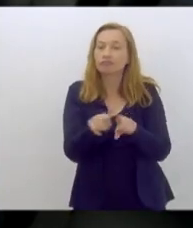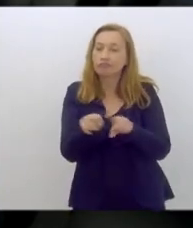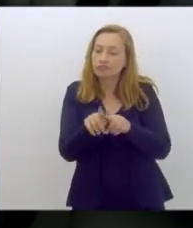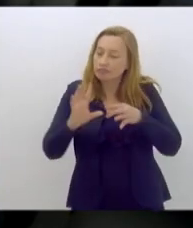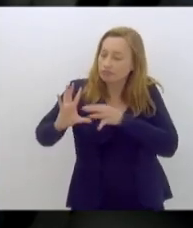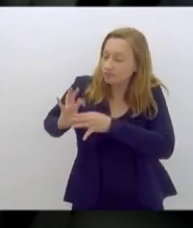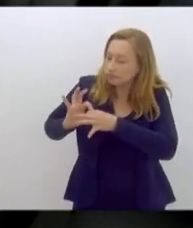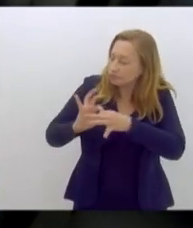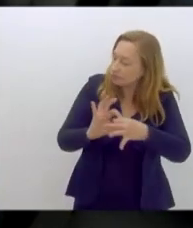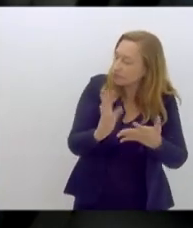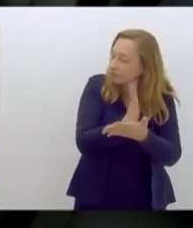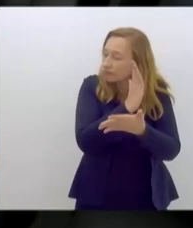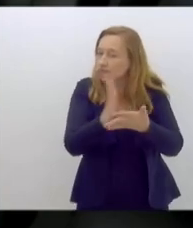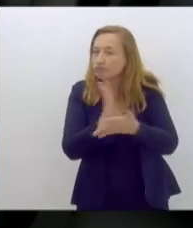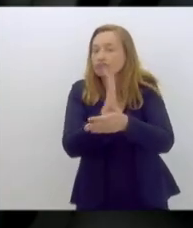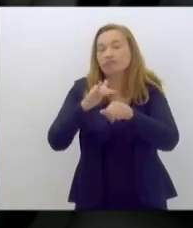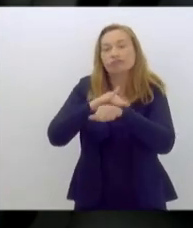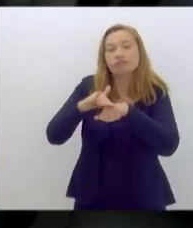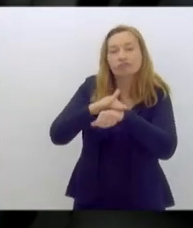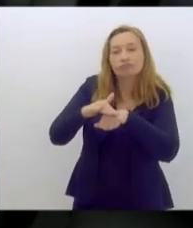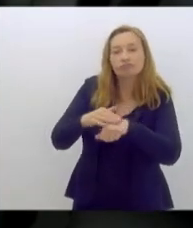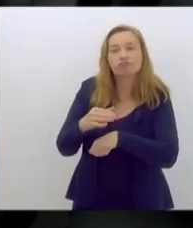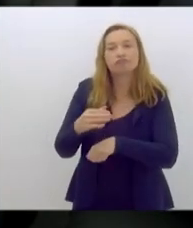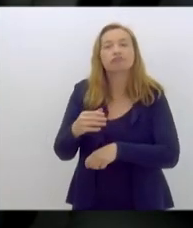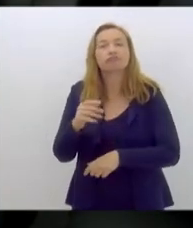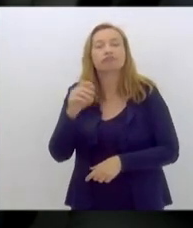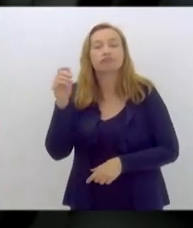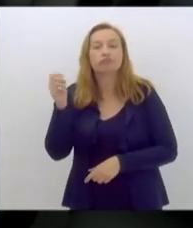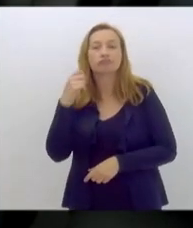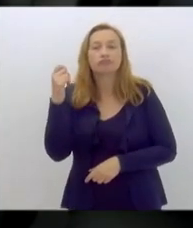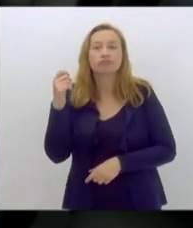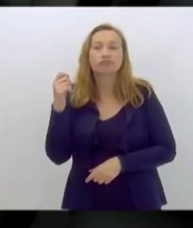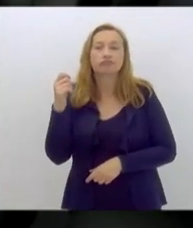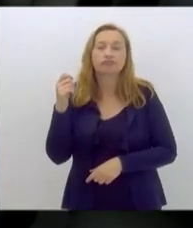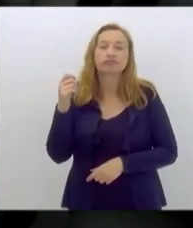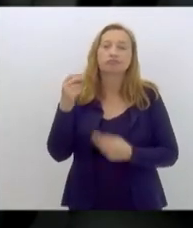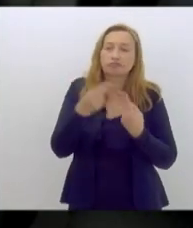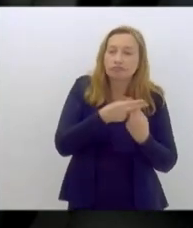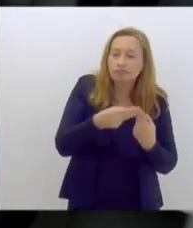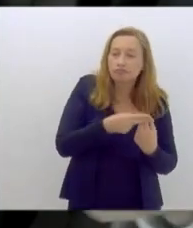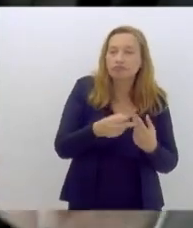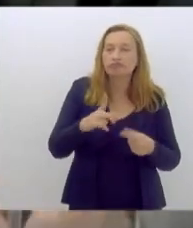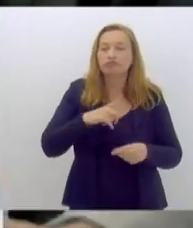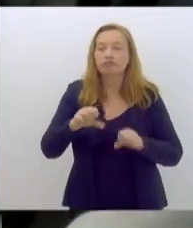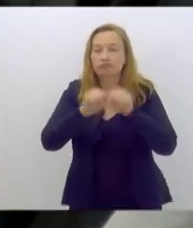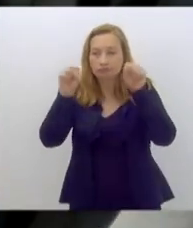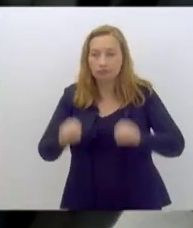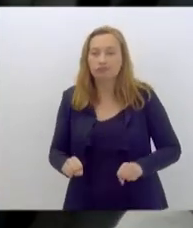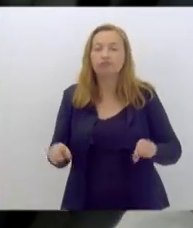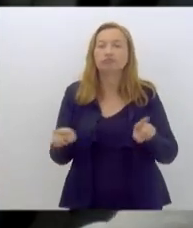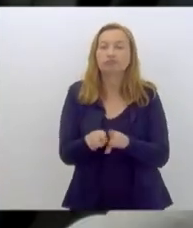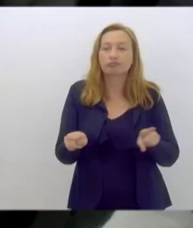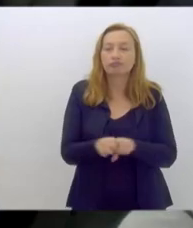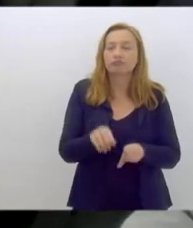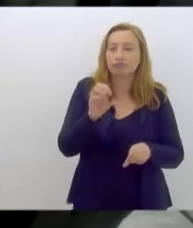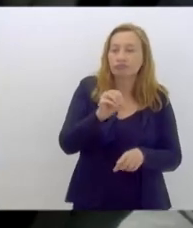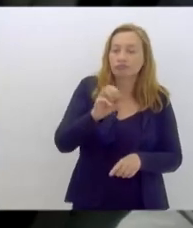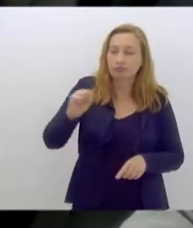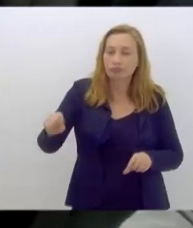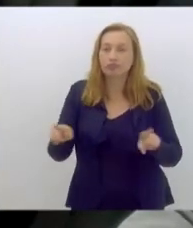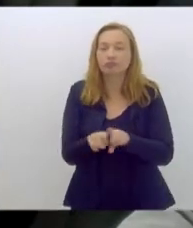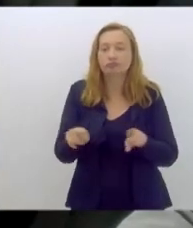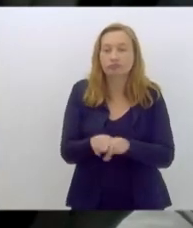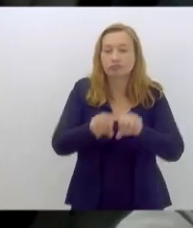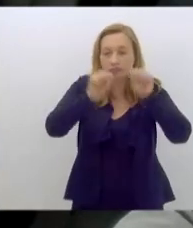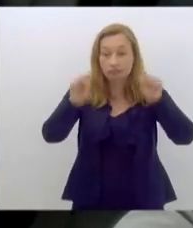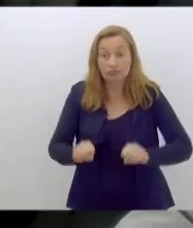linha Temos conversado com o SUS o SUS tem um sistema aqui como você tem as Oeste que também já tem sistema a gente tá vendo